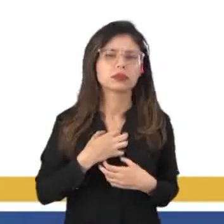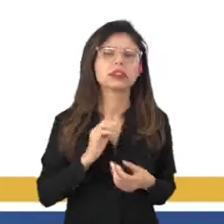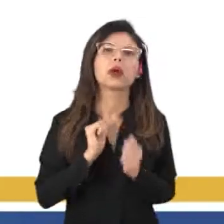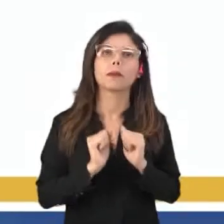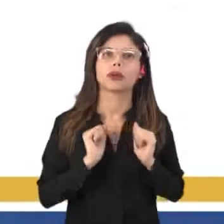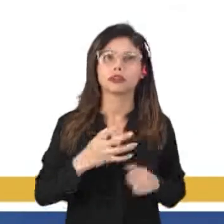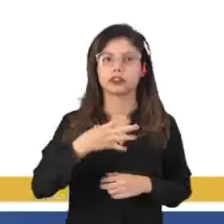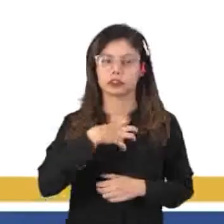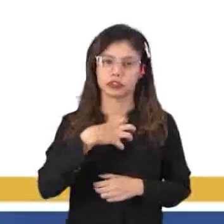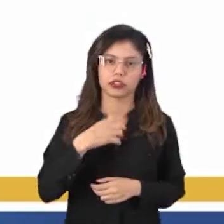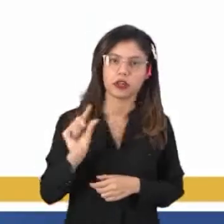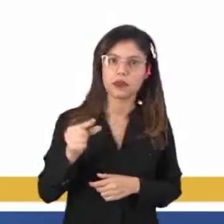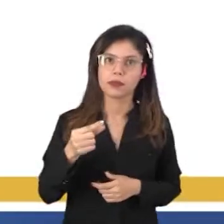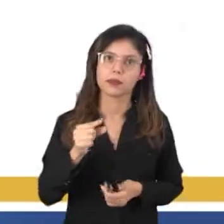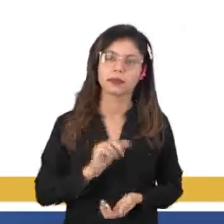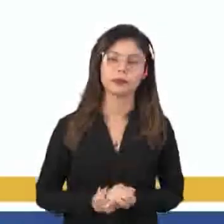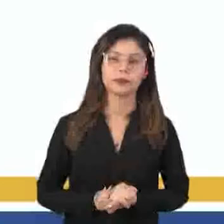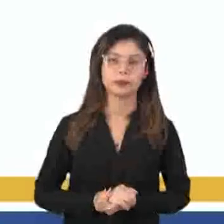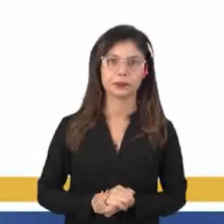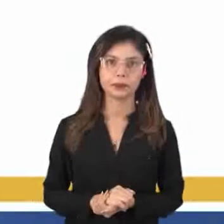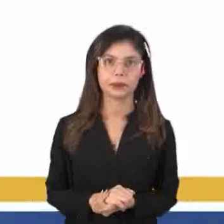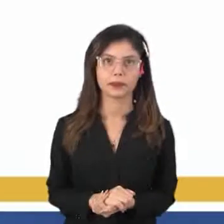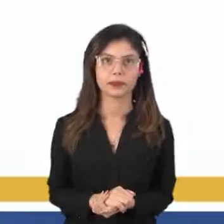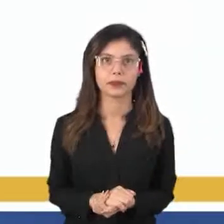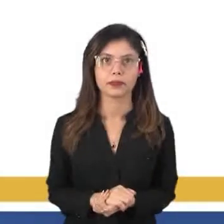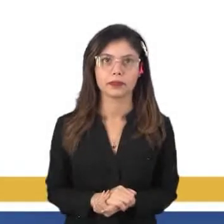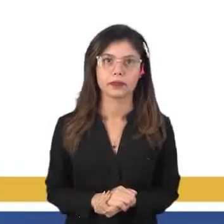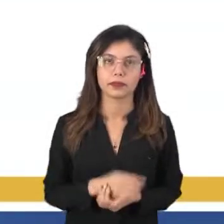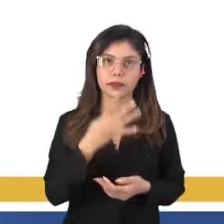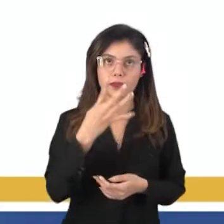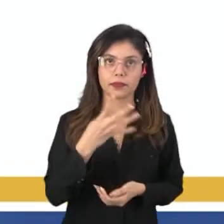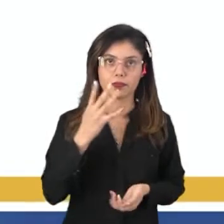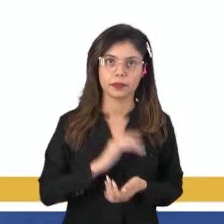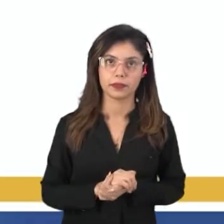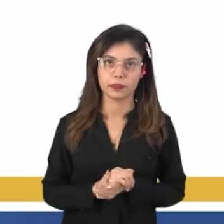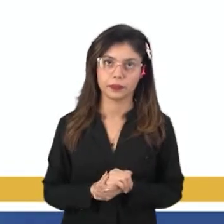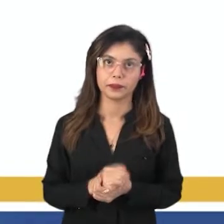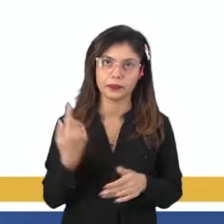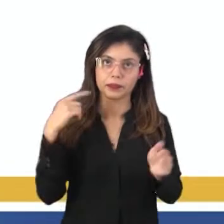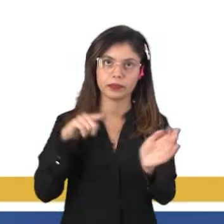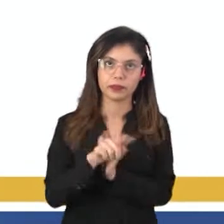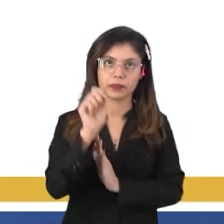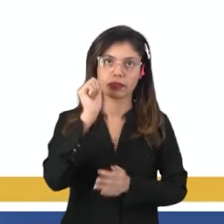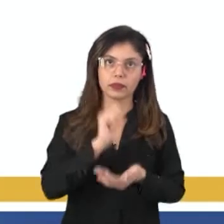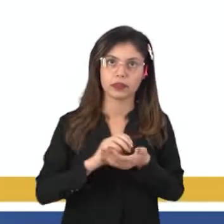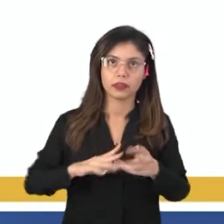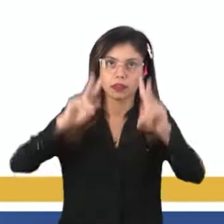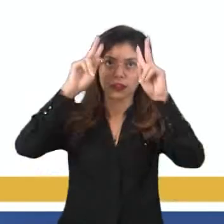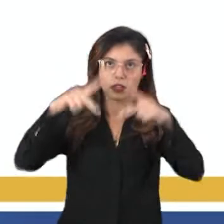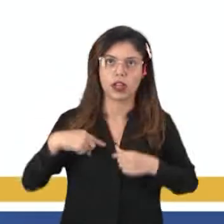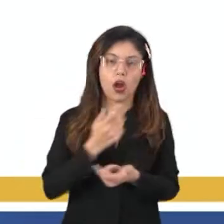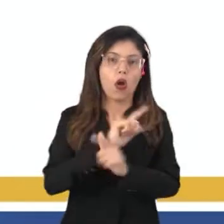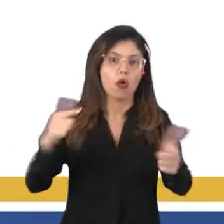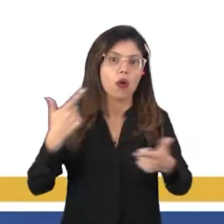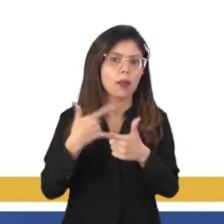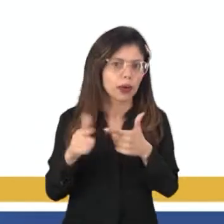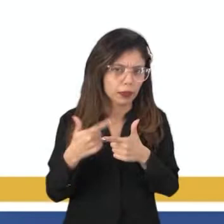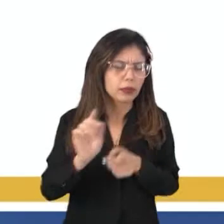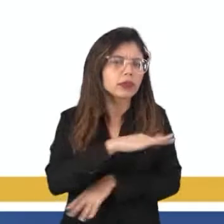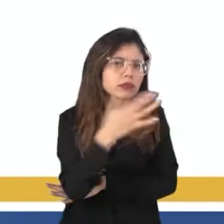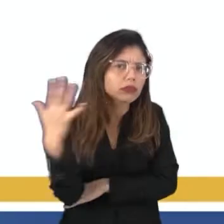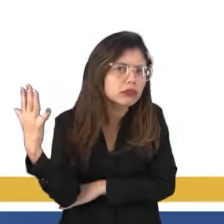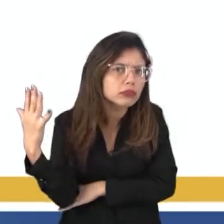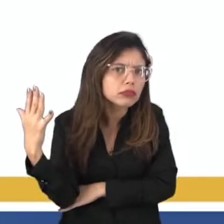pessoas possam sentir aí pequenos tremores, tá? E na questão 4, pergunta aí: será que a atividade humana agrava os desastres